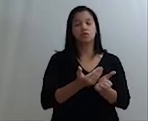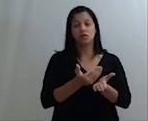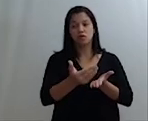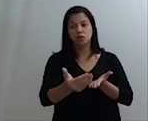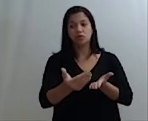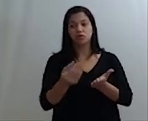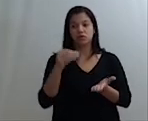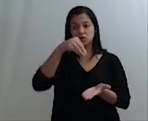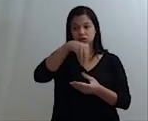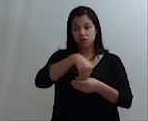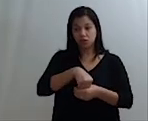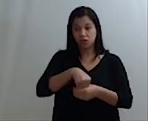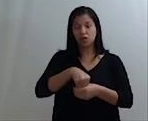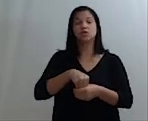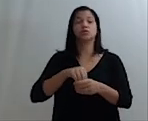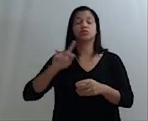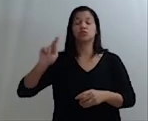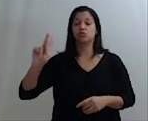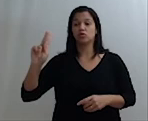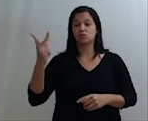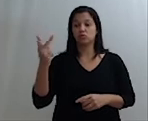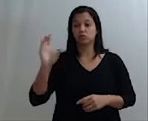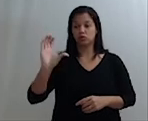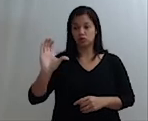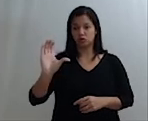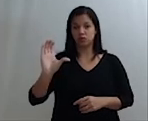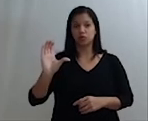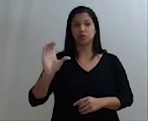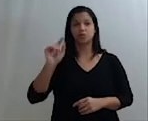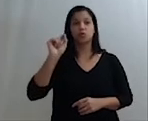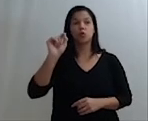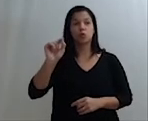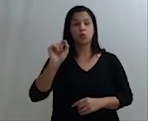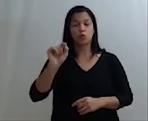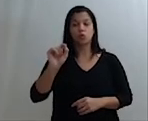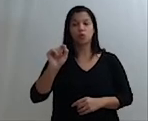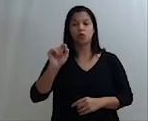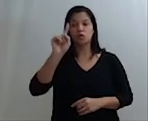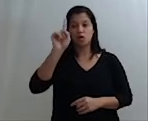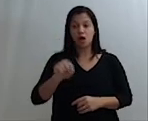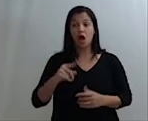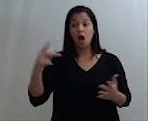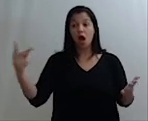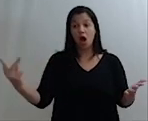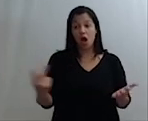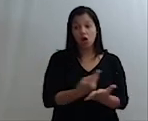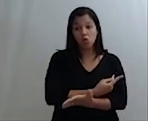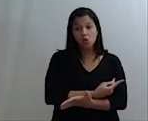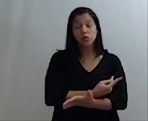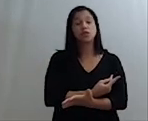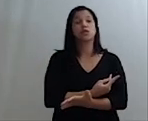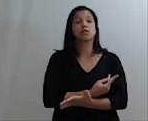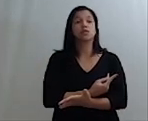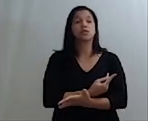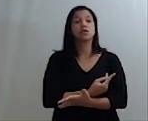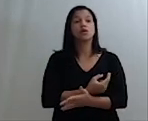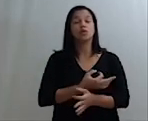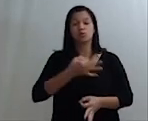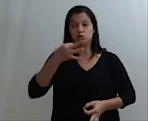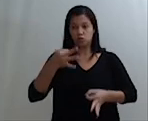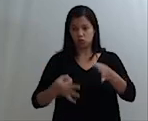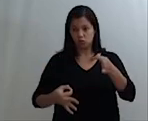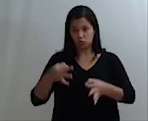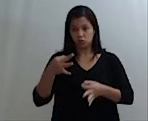noas para concessão da ordem excelência quando foi julgado eh esse agravo